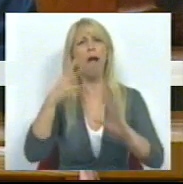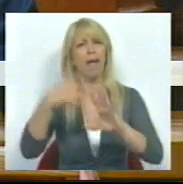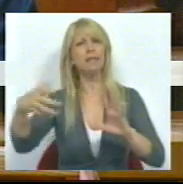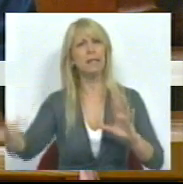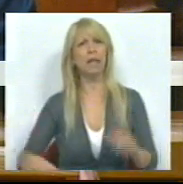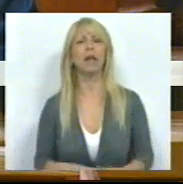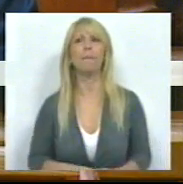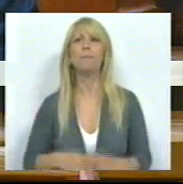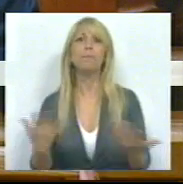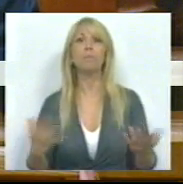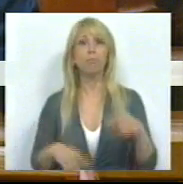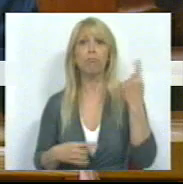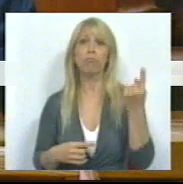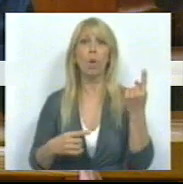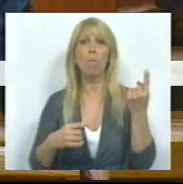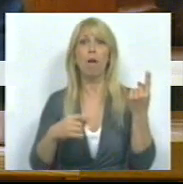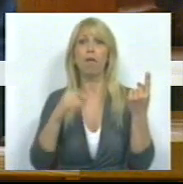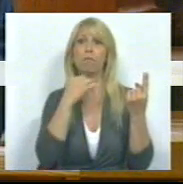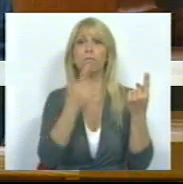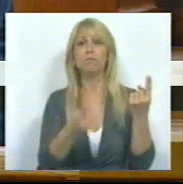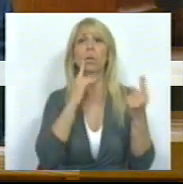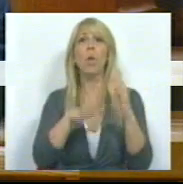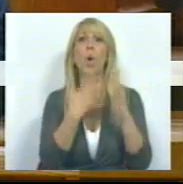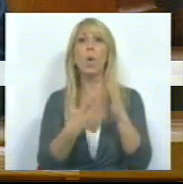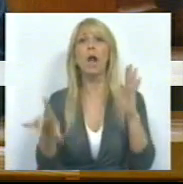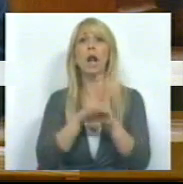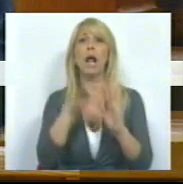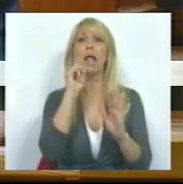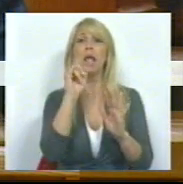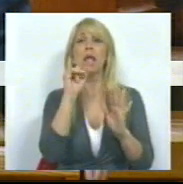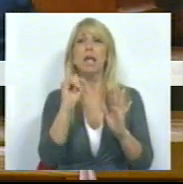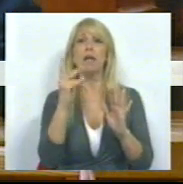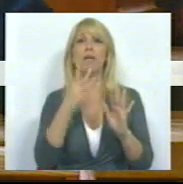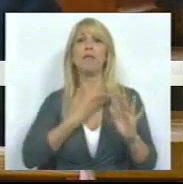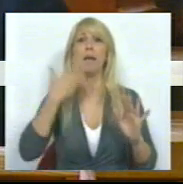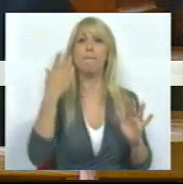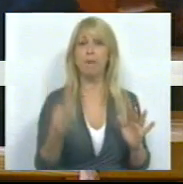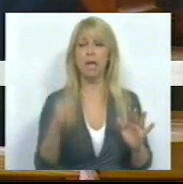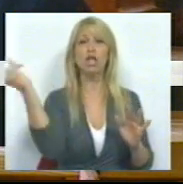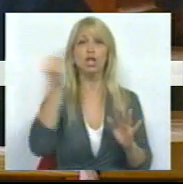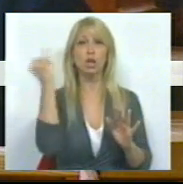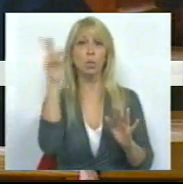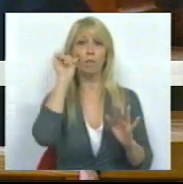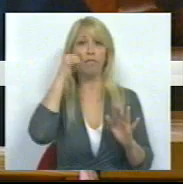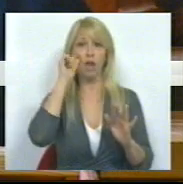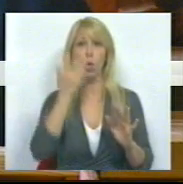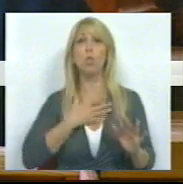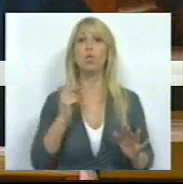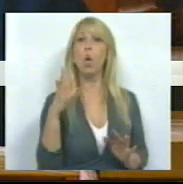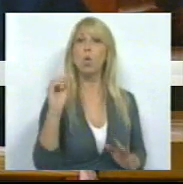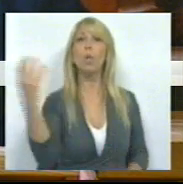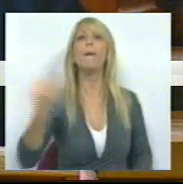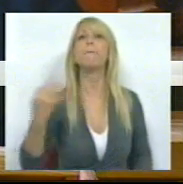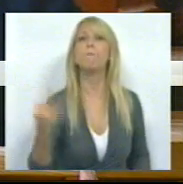deminto. Deu uma, avançou com uma alteração do quadro legal do IVDP, Instituto de Vinho de Douro e Porto, que não só confirma